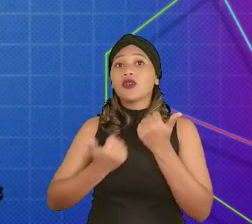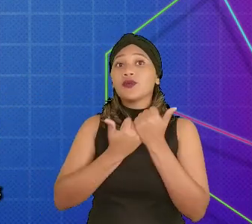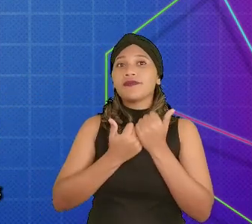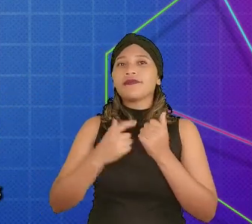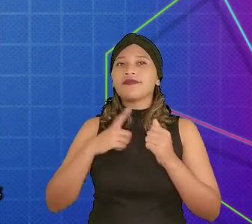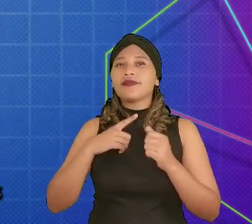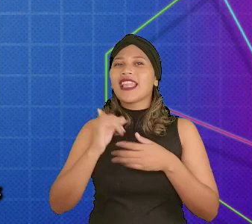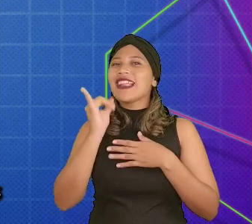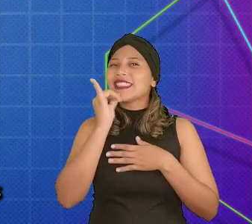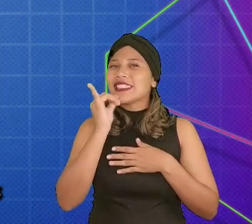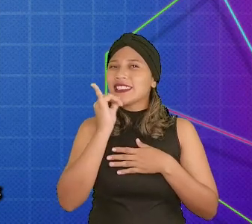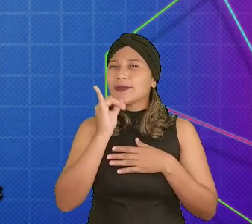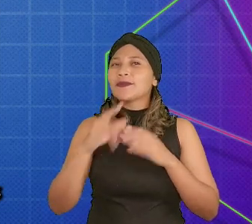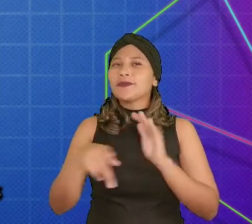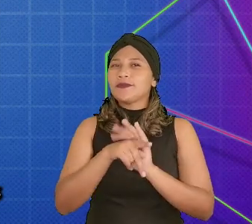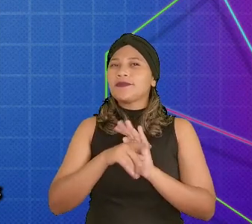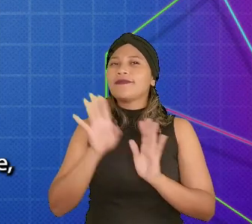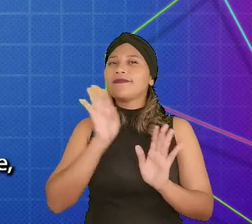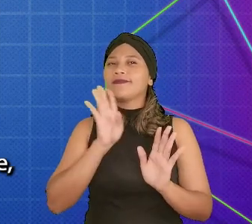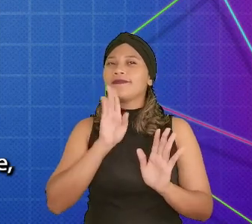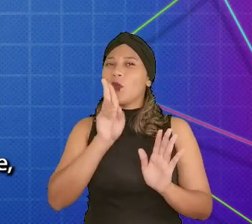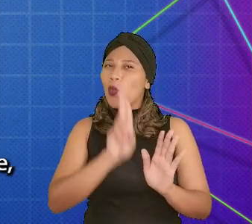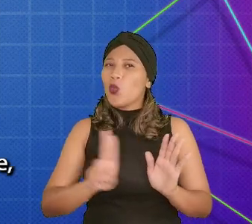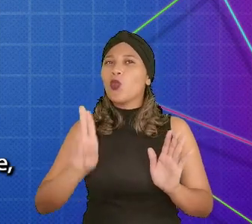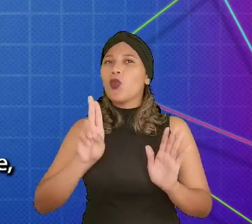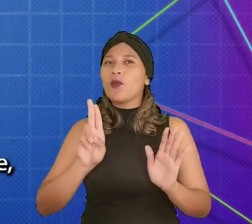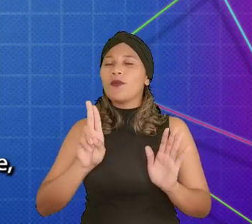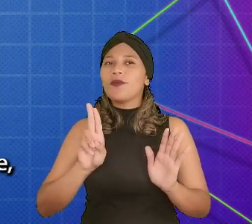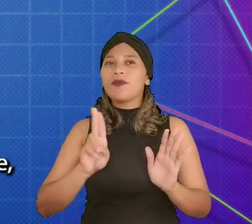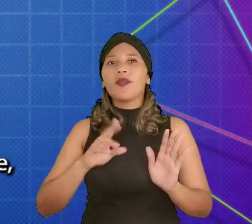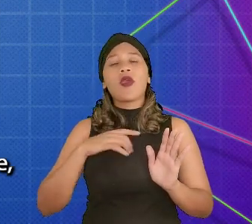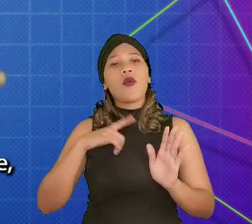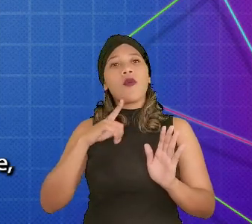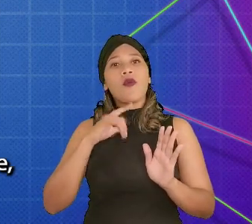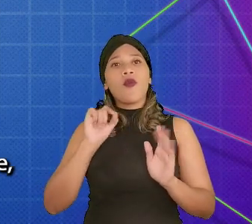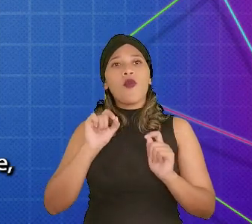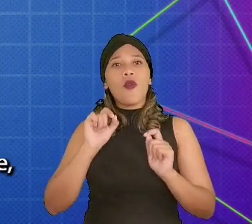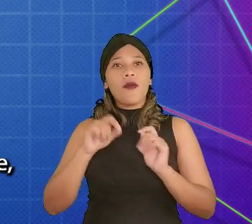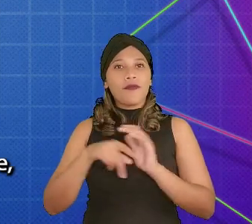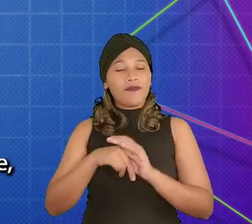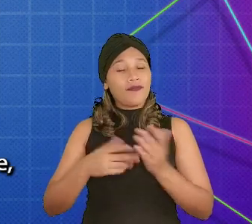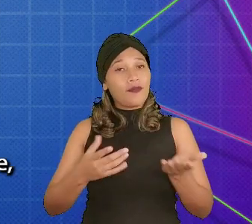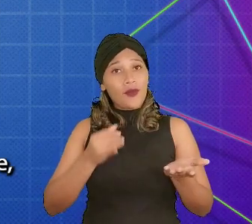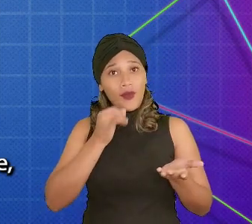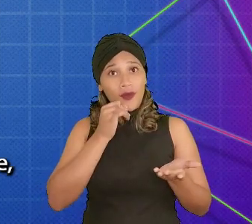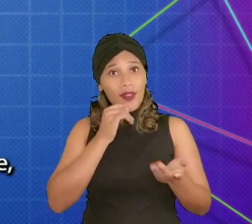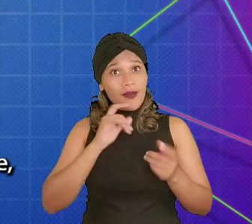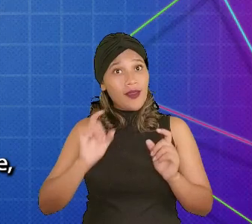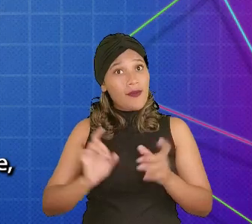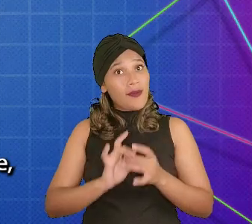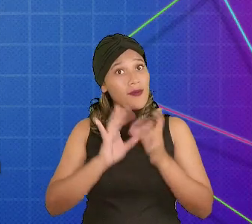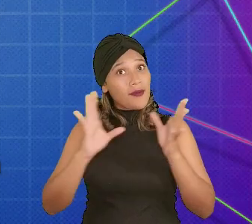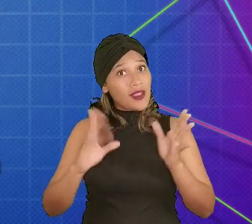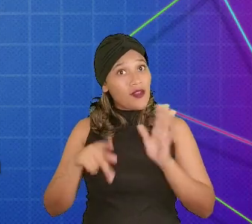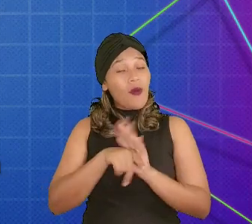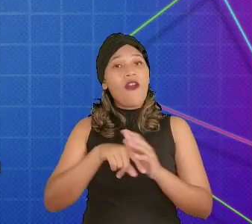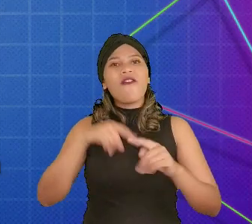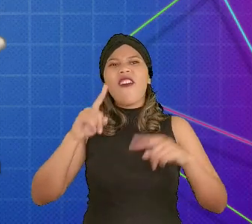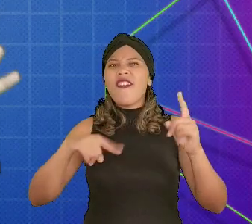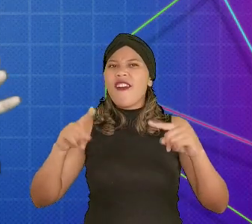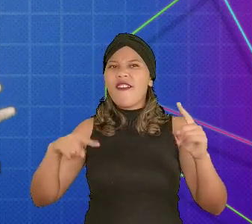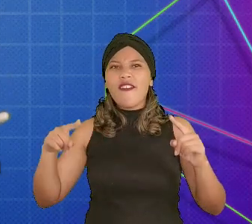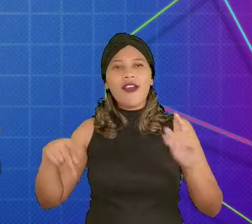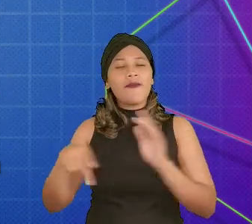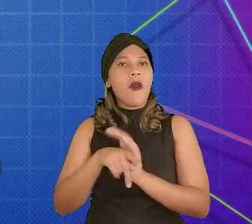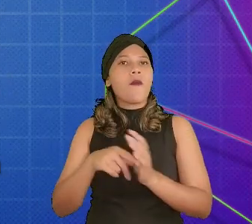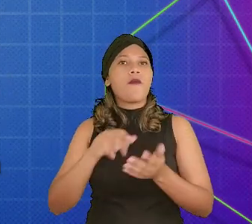etapa, separamos alguns exemplos bem bacanas para vocês usarem, como o Free Music Archive, que te permite uma boa variedade